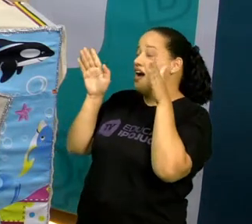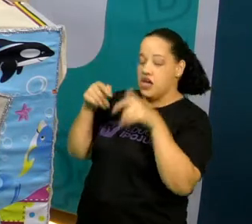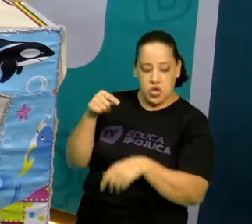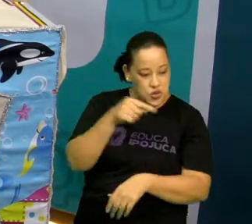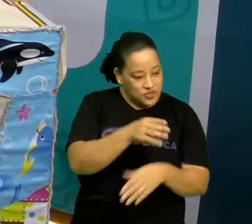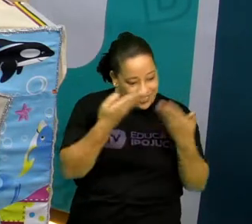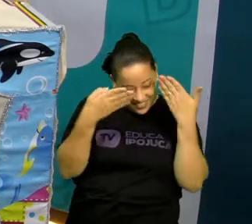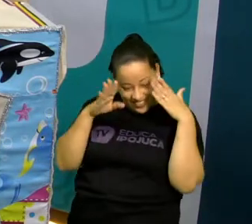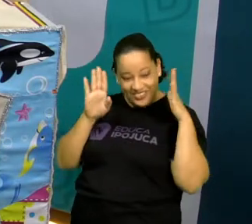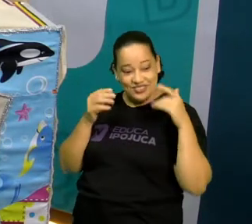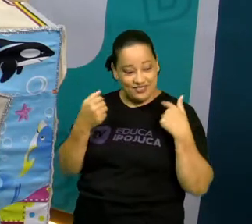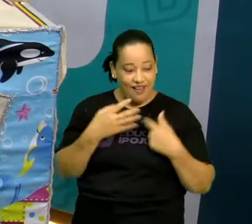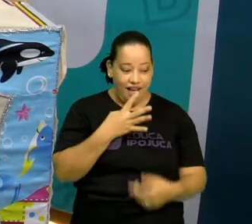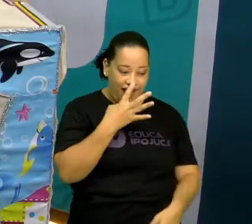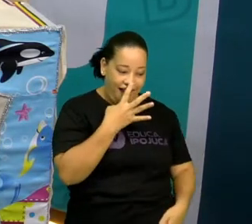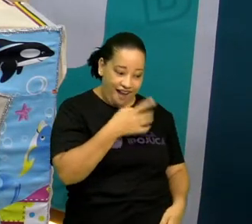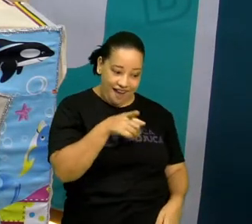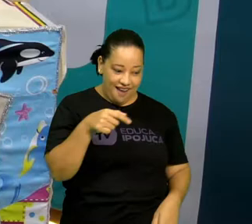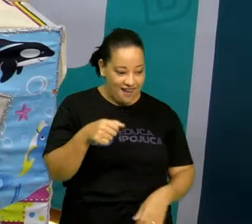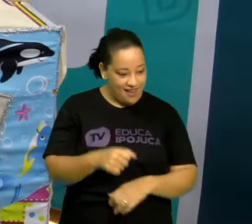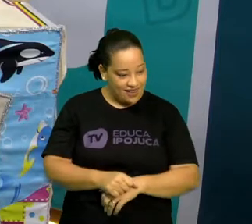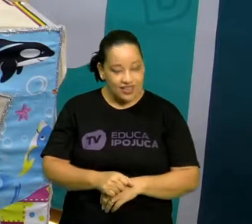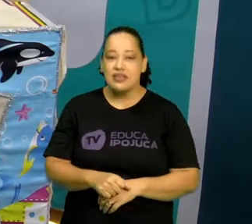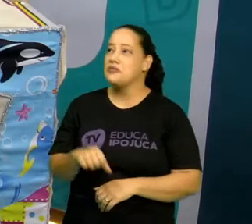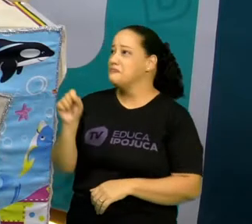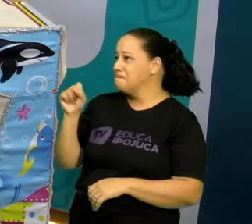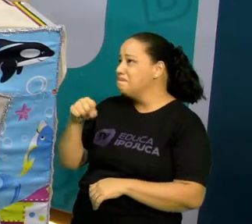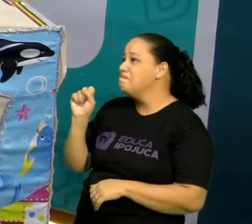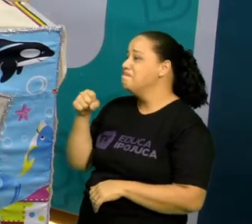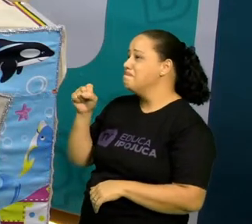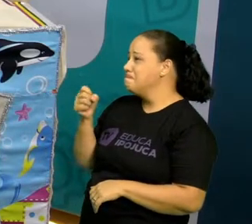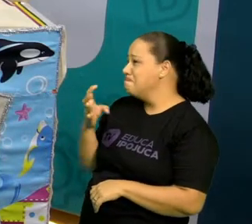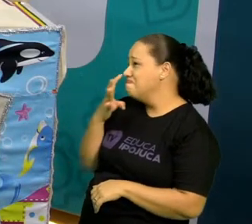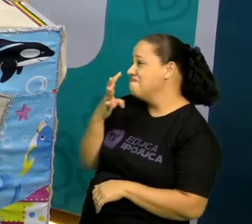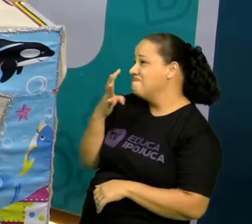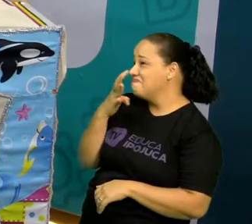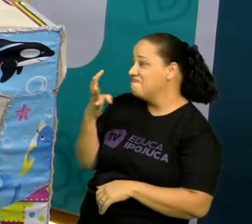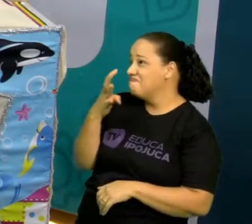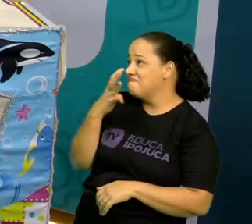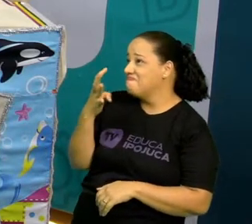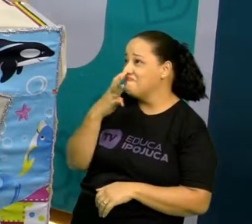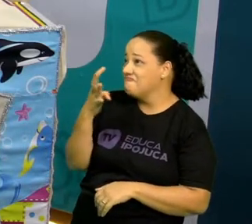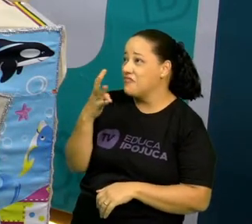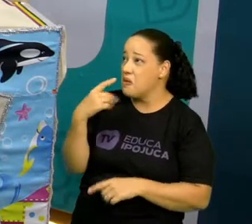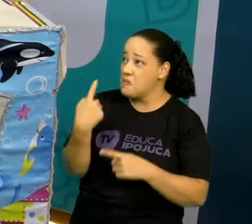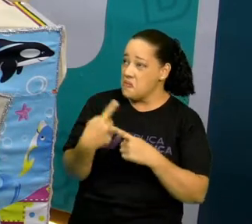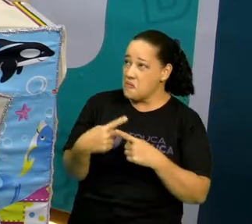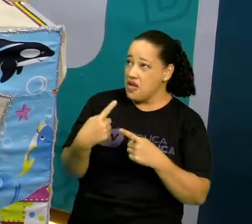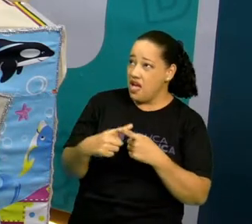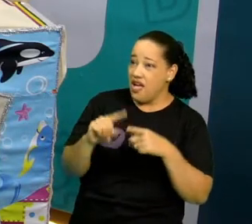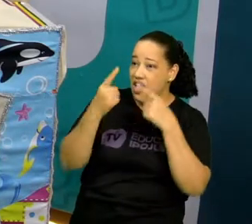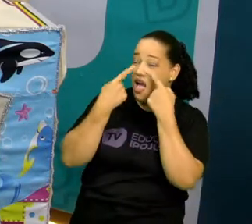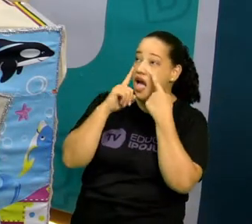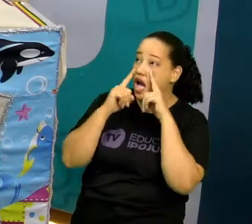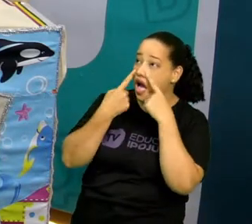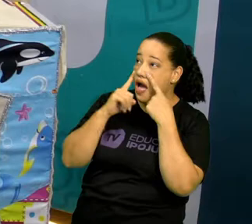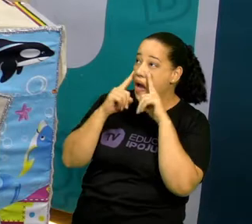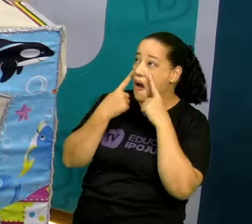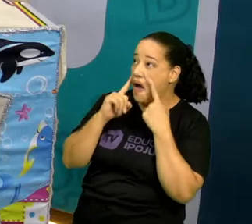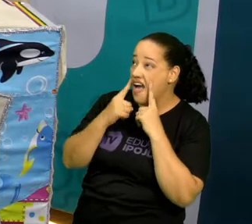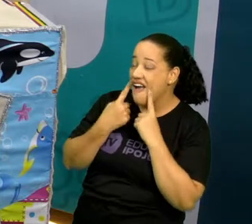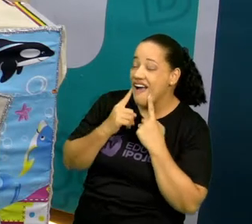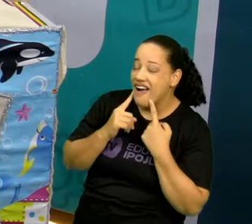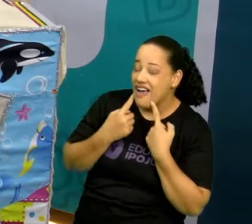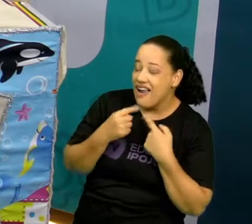pasmada, leiturinha? Fiquei, tia Lê. As lágrimas dela fez ele enxergar de